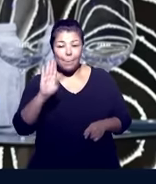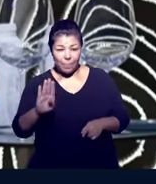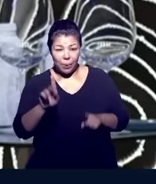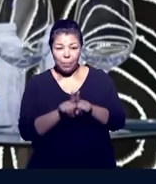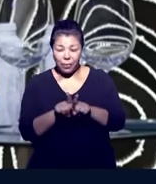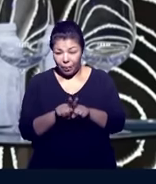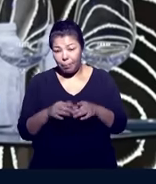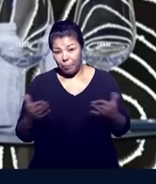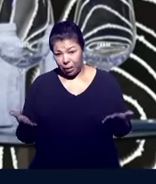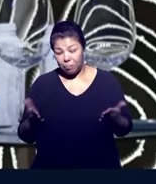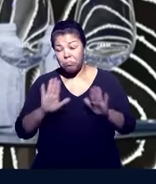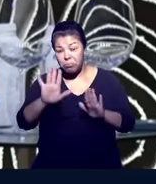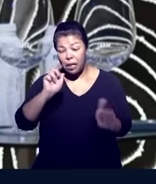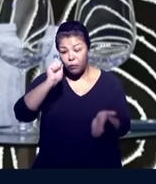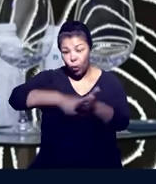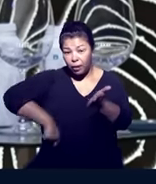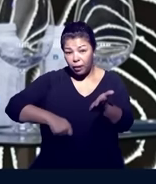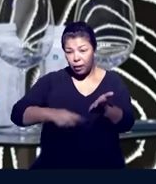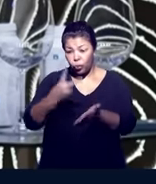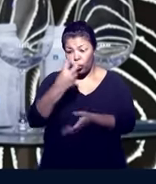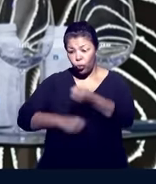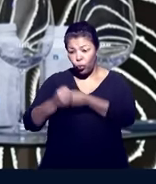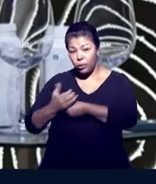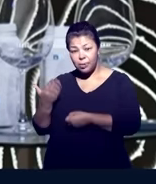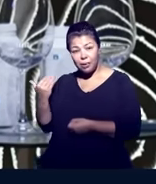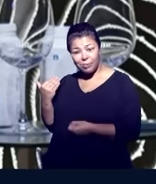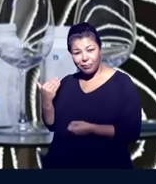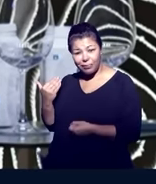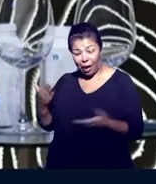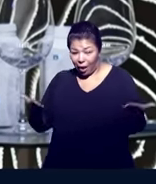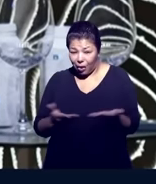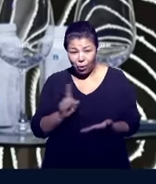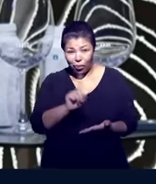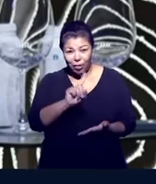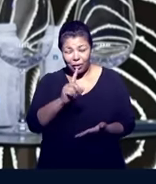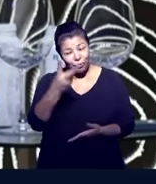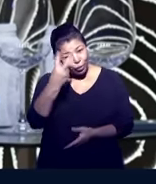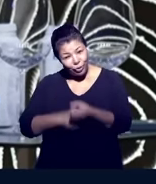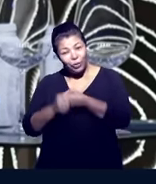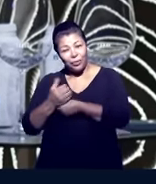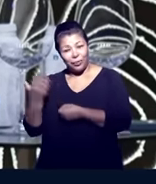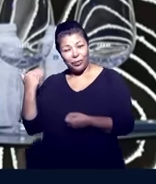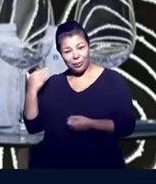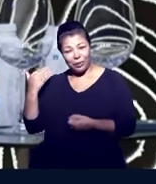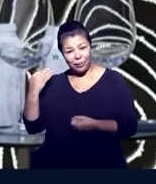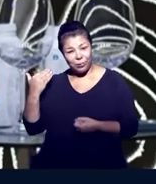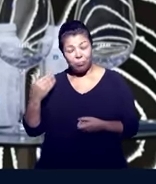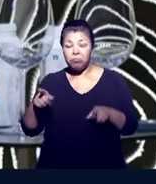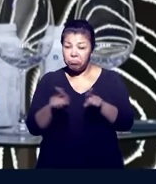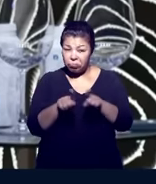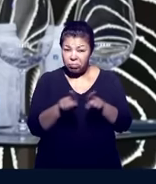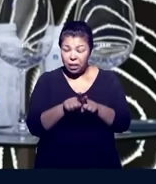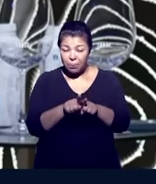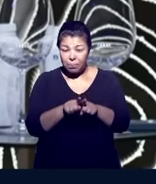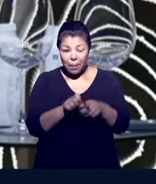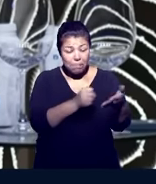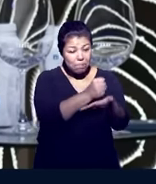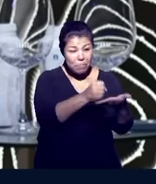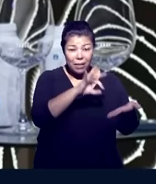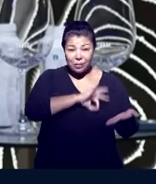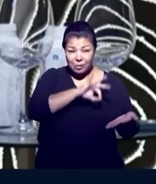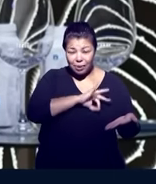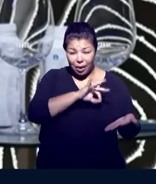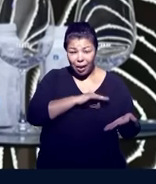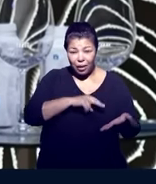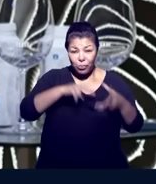2 anos não foi contratado esse ano foi contratado nos últimos do anos o piso Nacional da enfermagem não existia e ele é